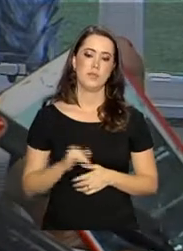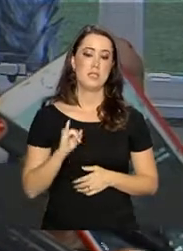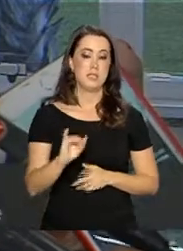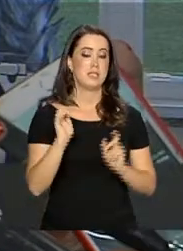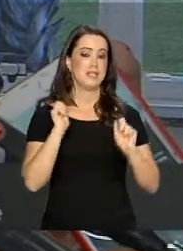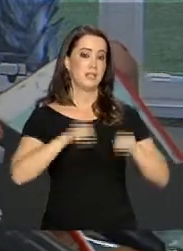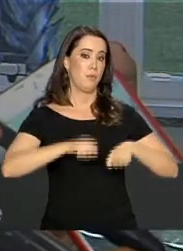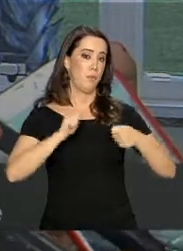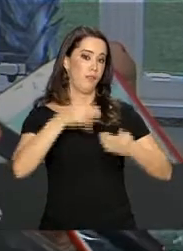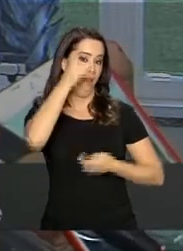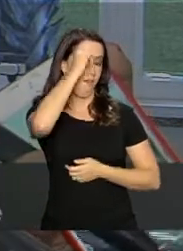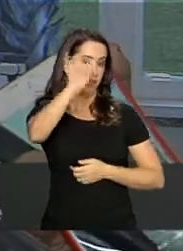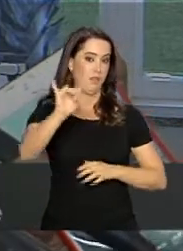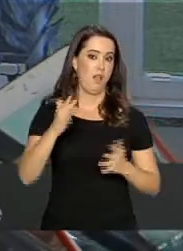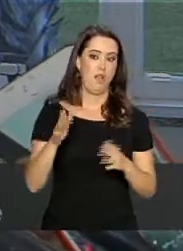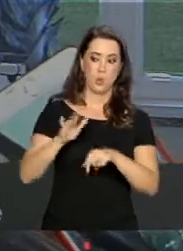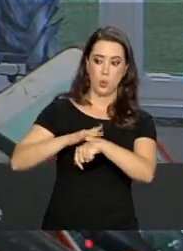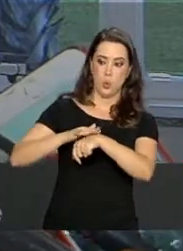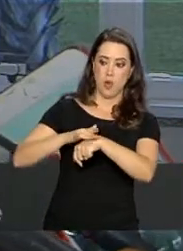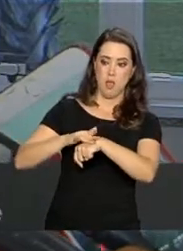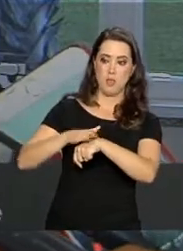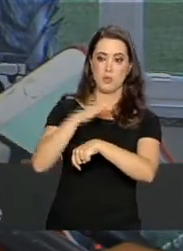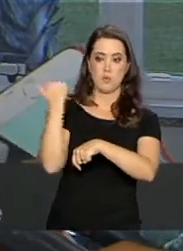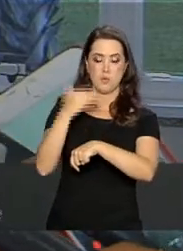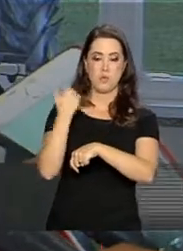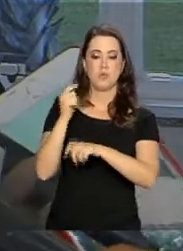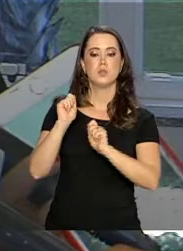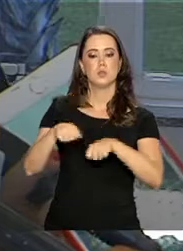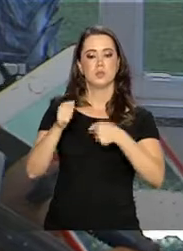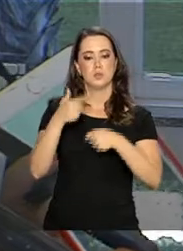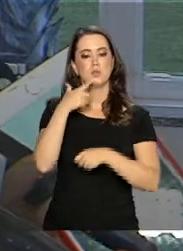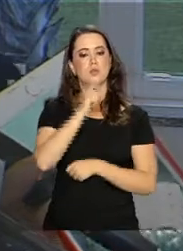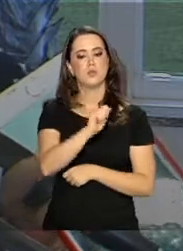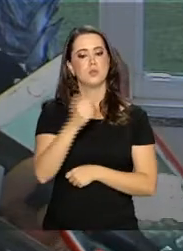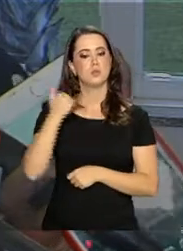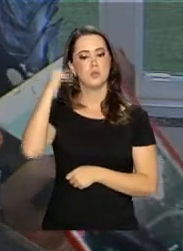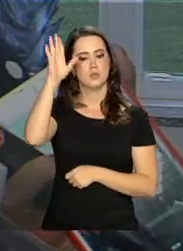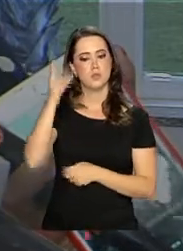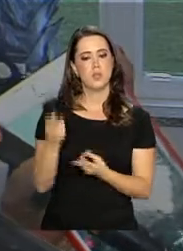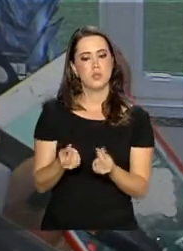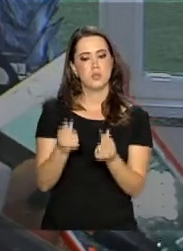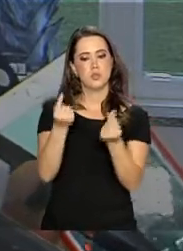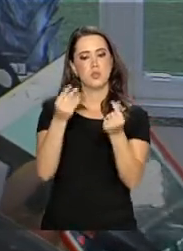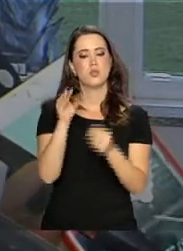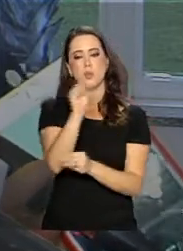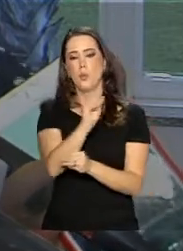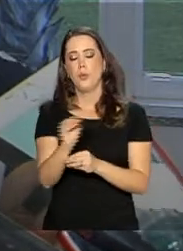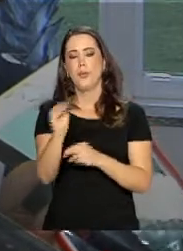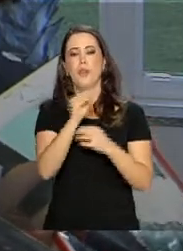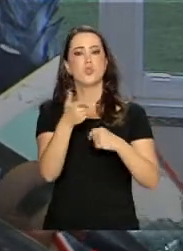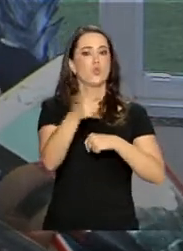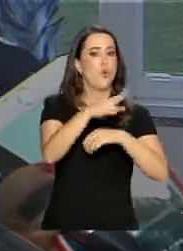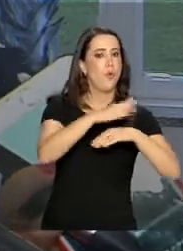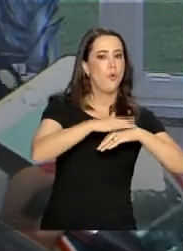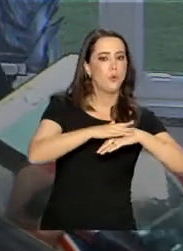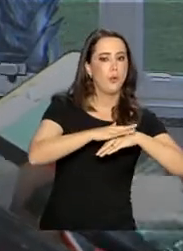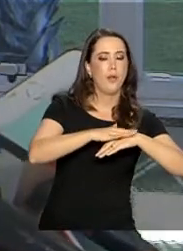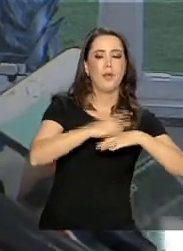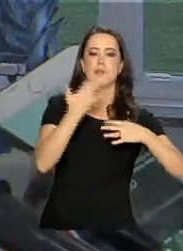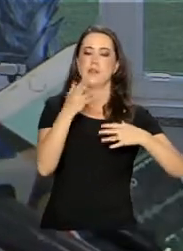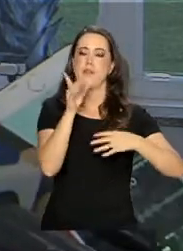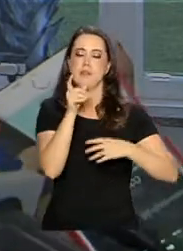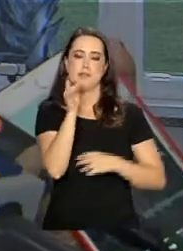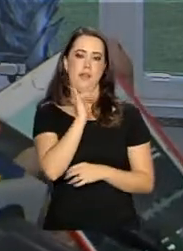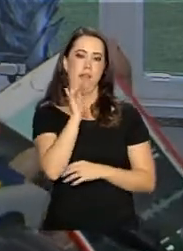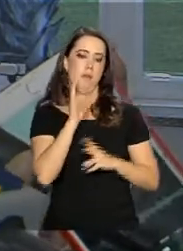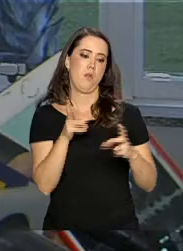puder evitar doenças, evitar a morte, eu vou conseguir ter mais orçamento para tratar o câncer, né, que vem aumentando,